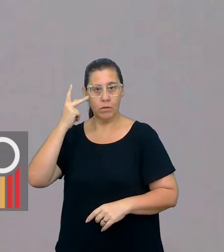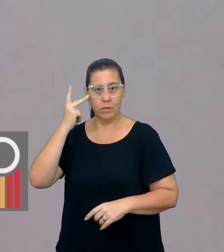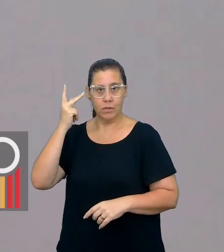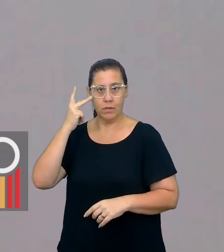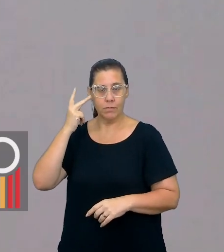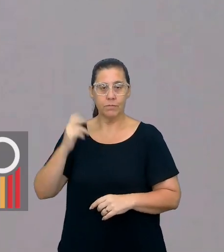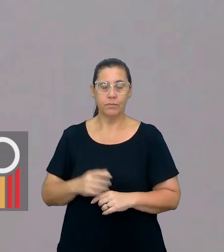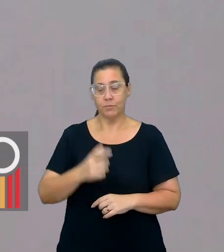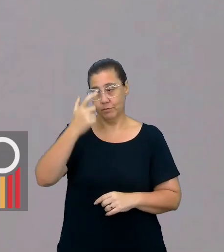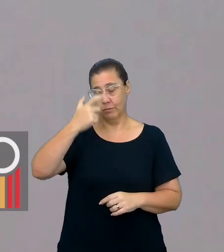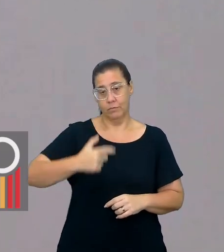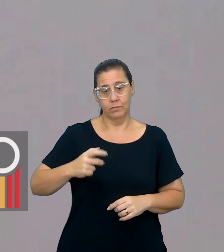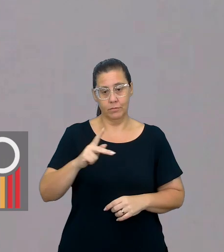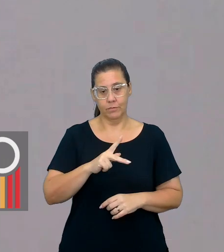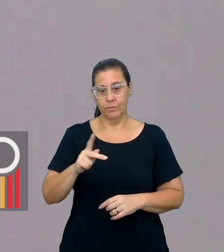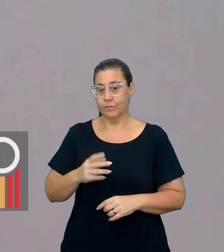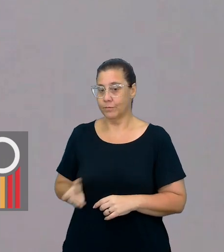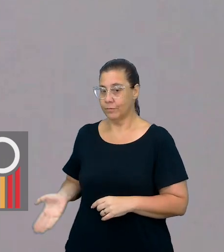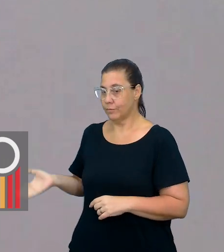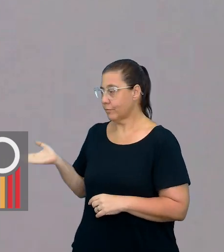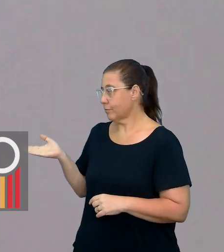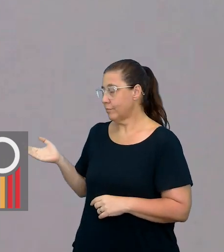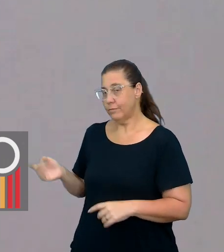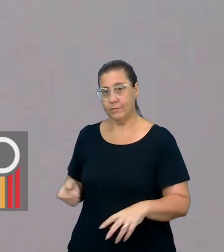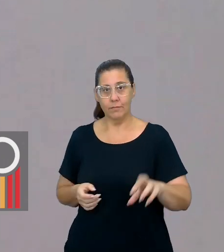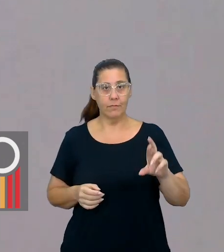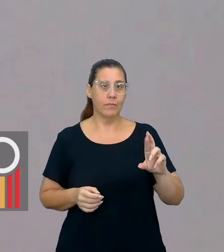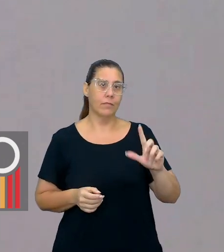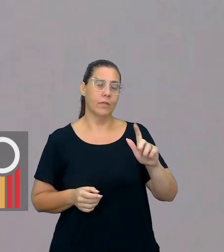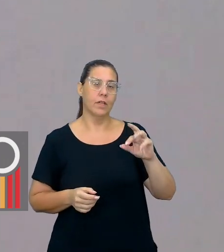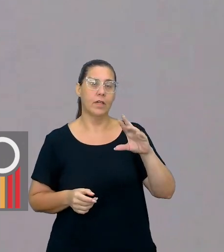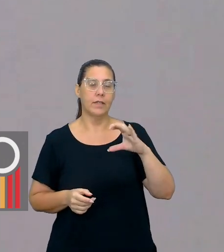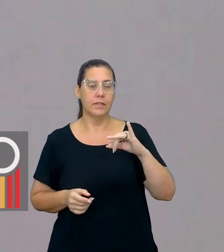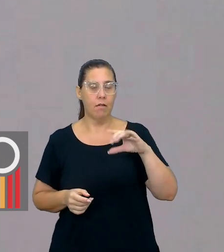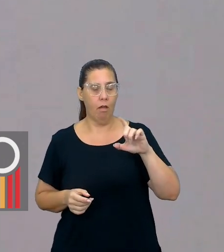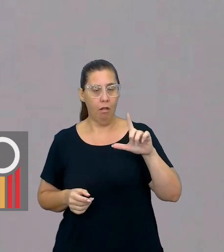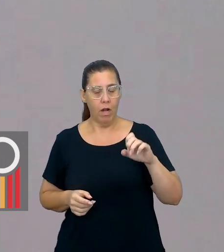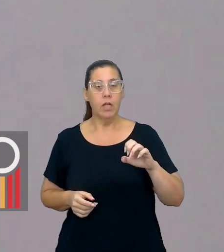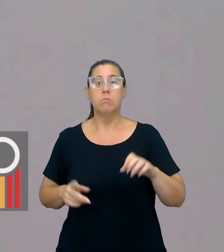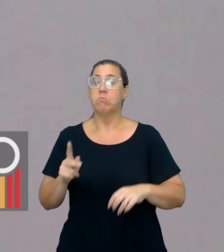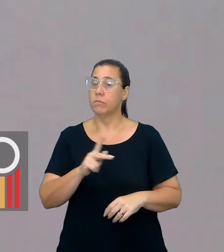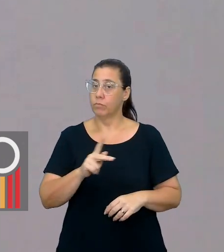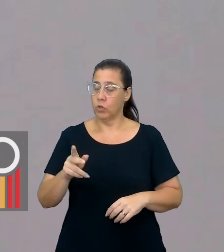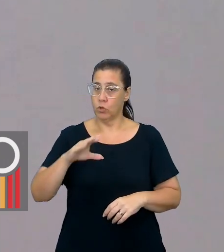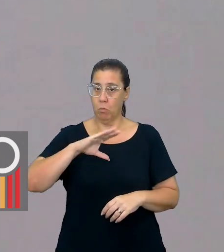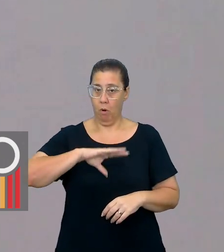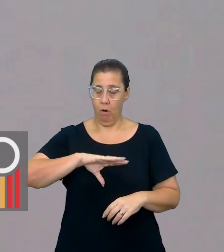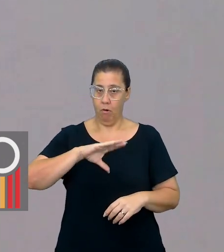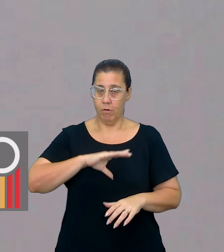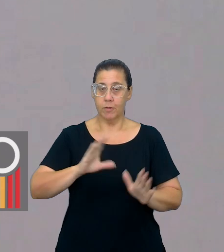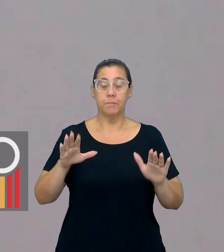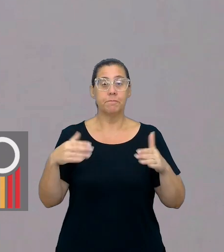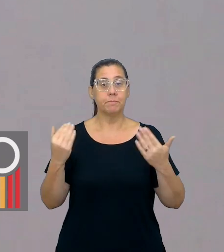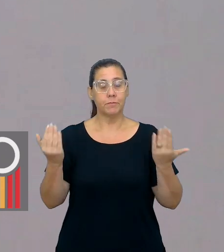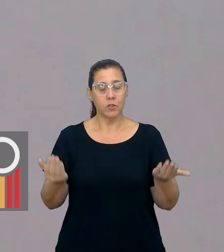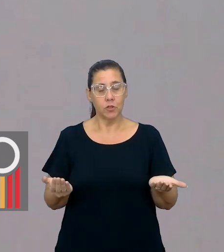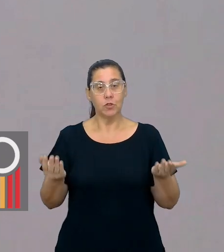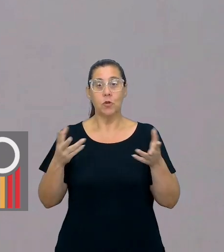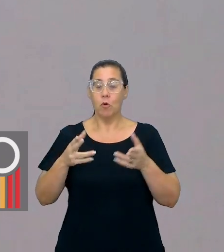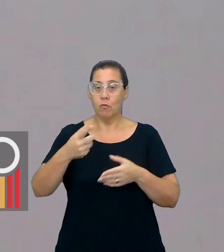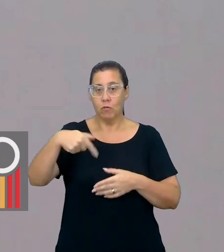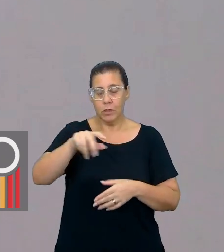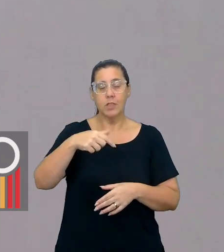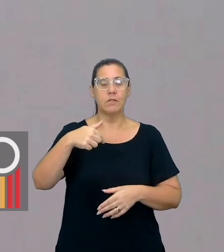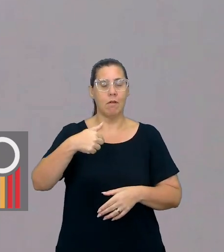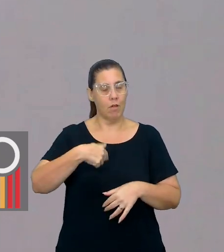Paulo. Eu sou a professora Graciele Rocha Garcia, sou professora de língua portuguesa, e assim como vocês, eu